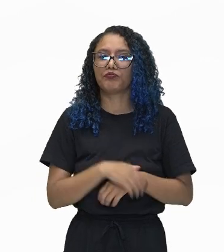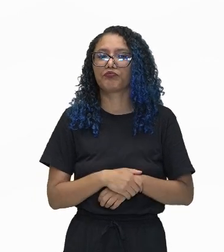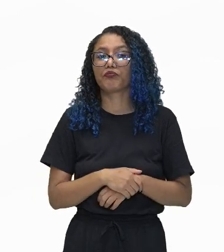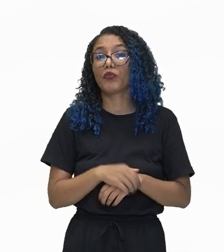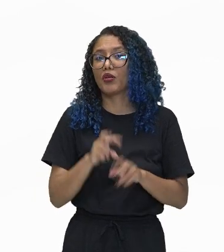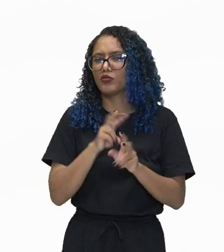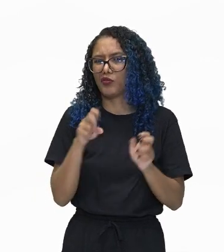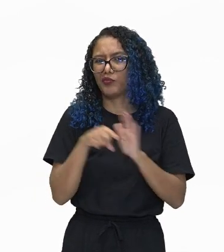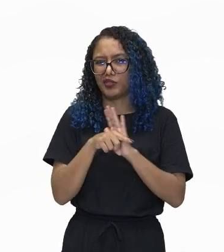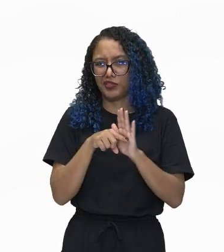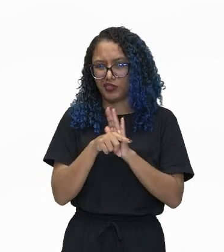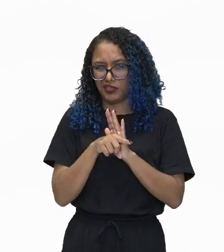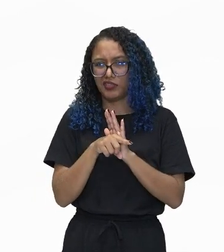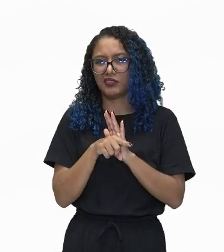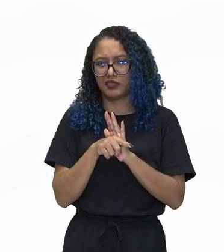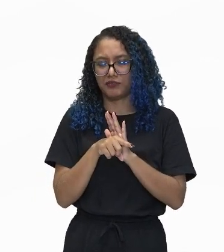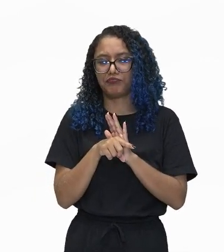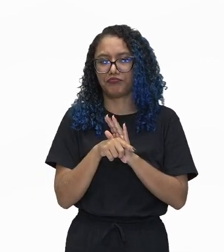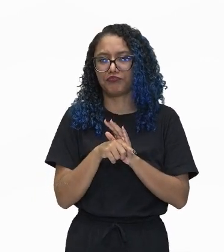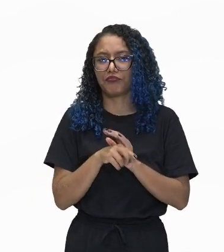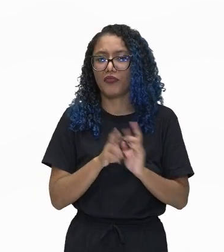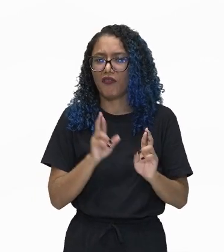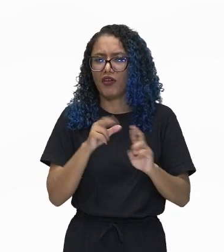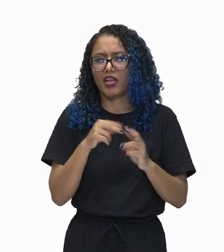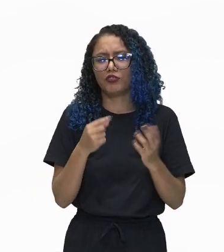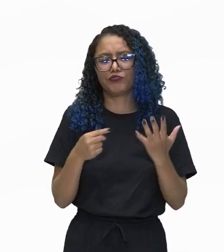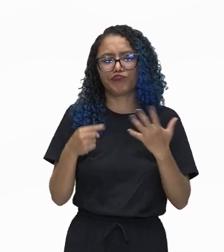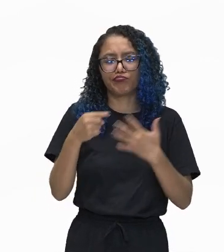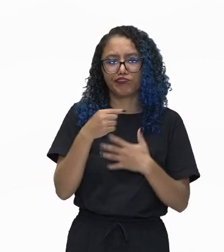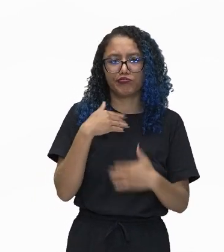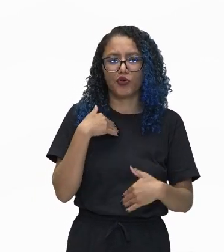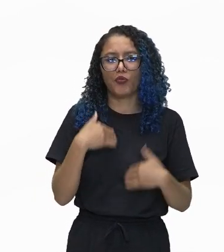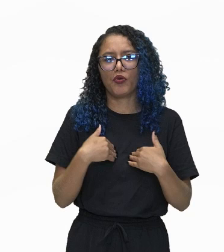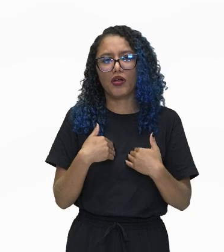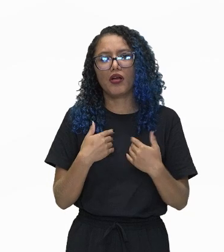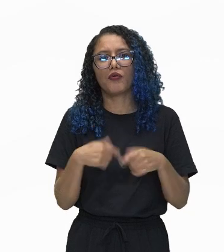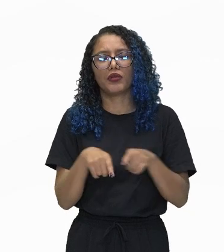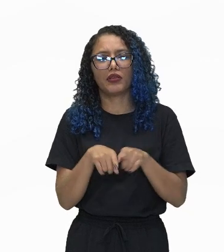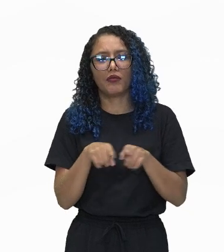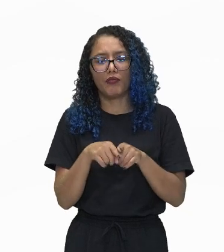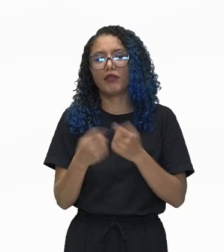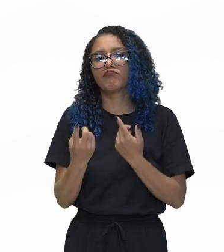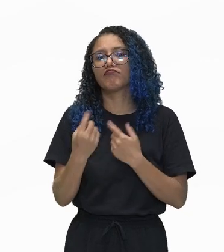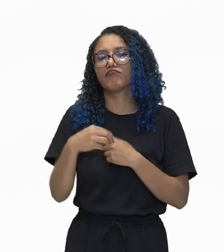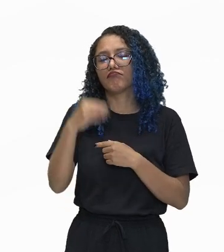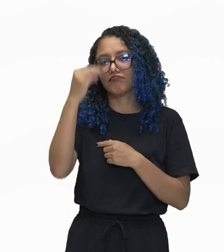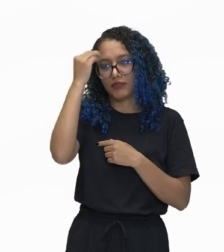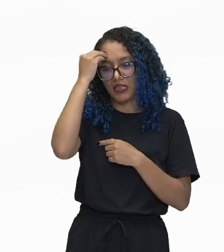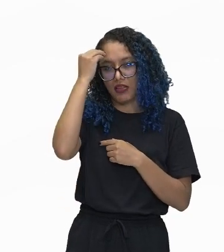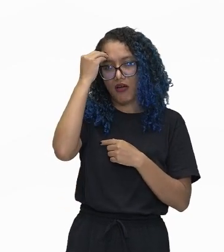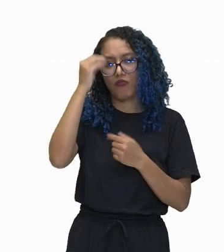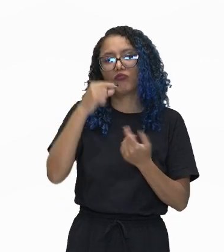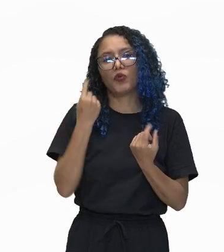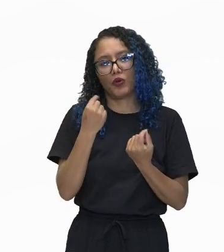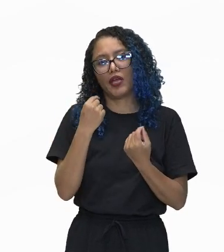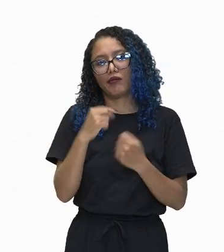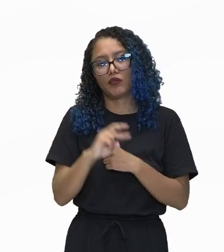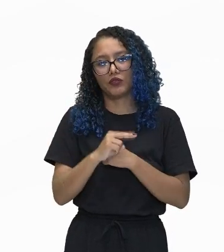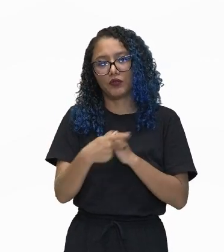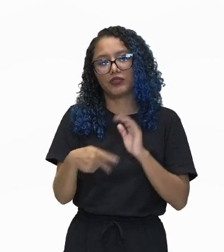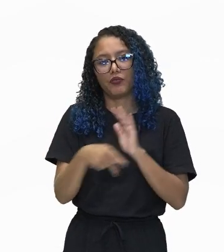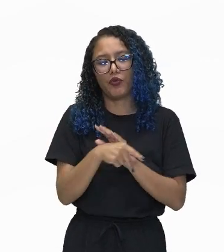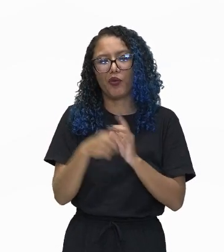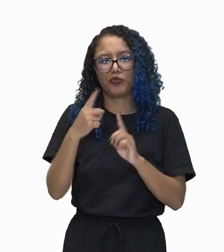das consequências quanto aos aspectos corporal e mental, resultante, então, dessas diversas formas de violência, tá?